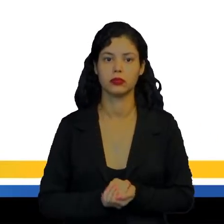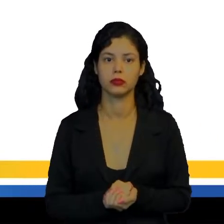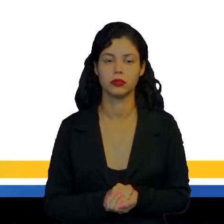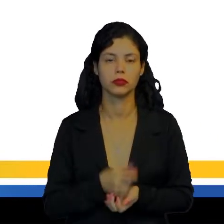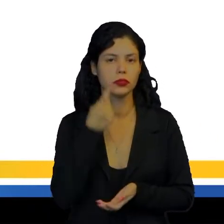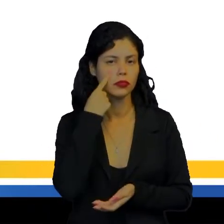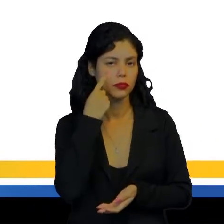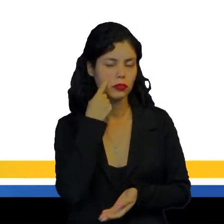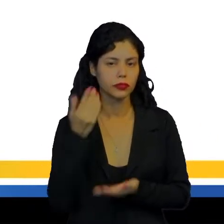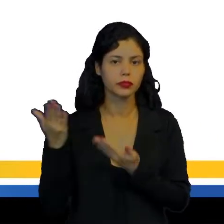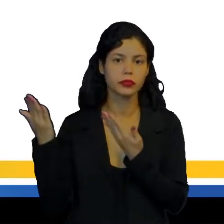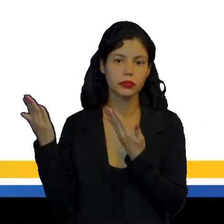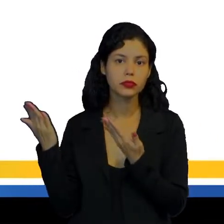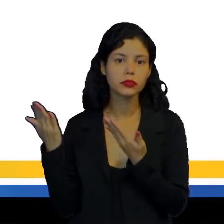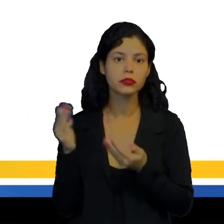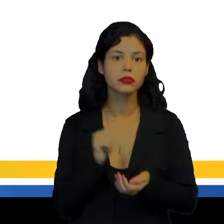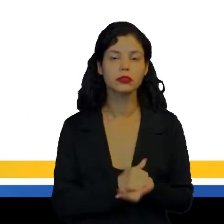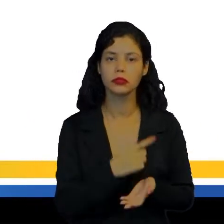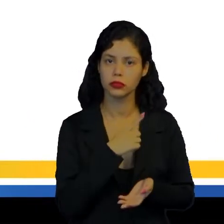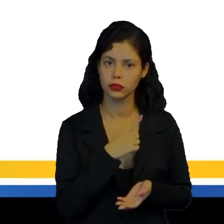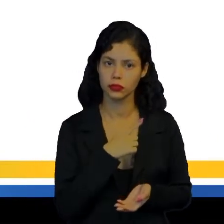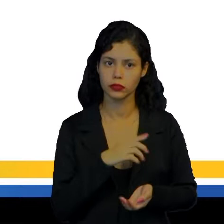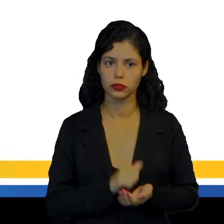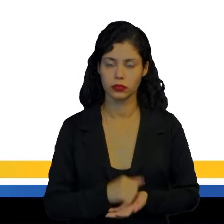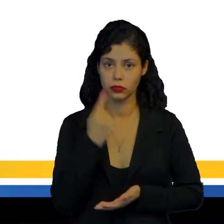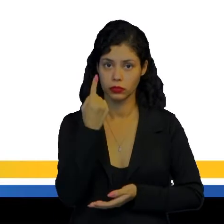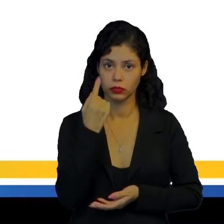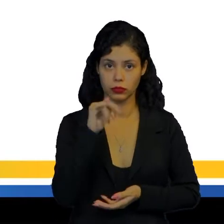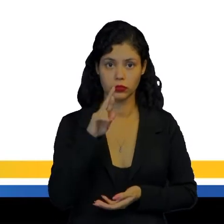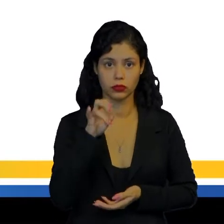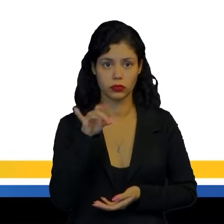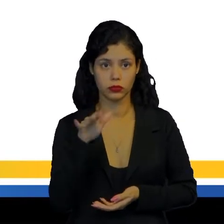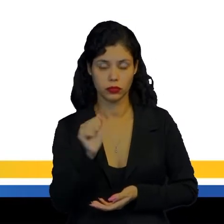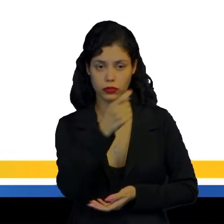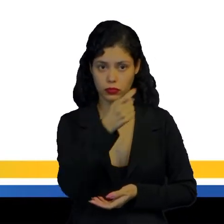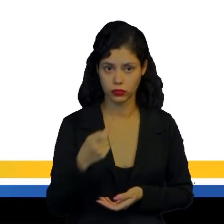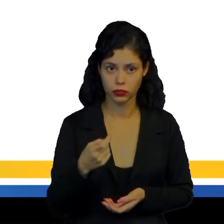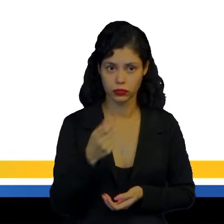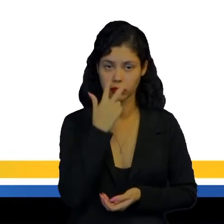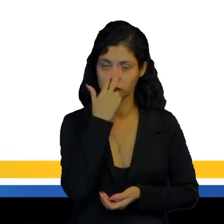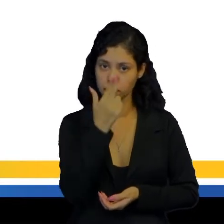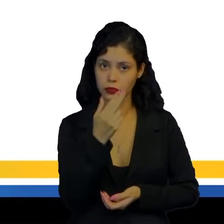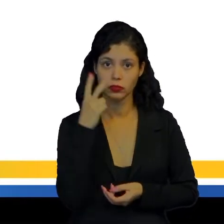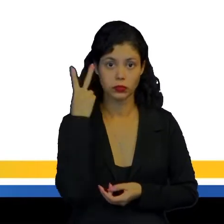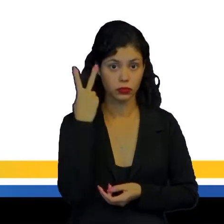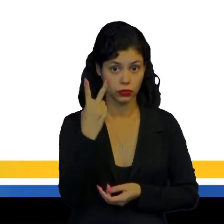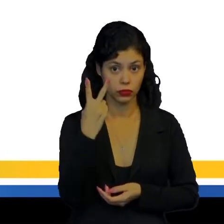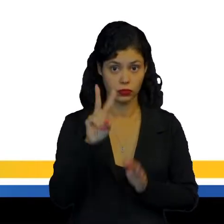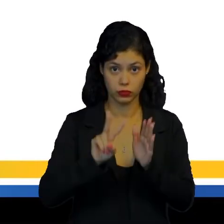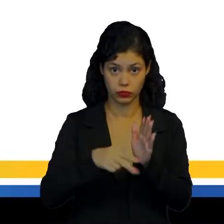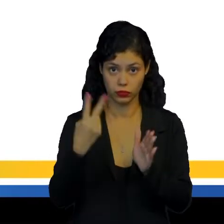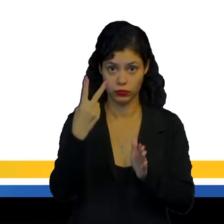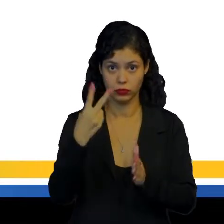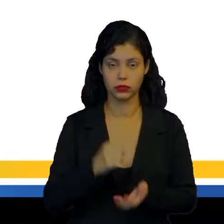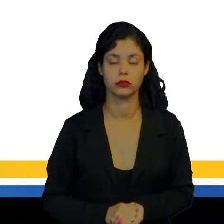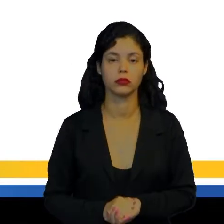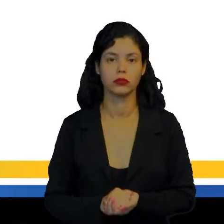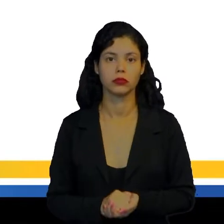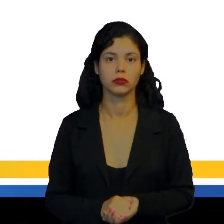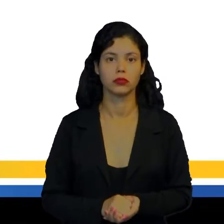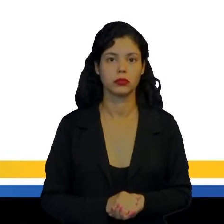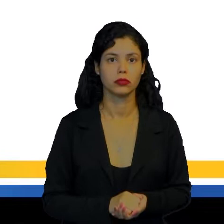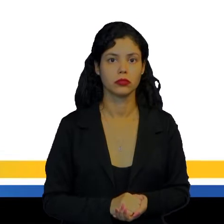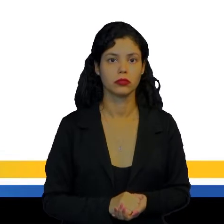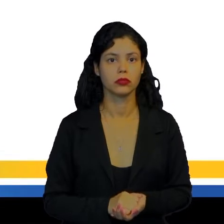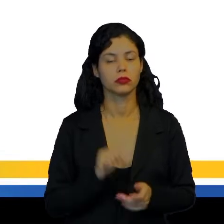Então, observe aí que nós temos uma incógnita x aparecendo 2 vezes, tá? Então, aí